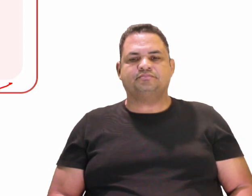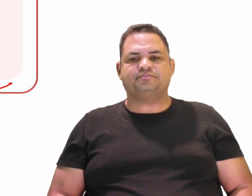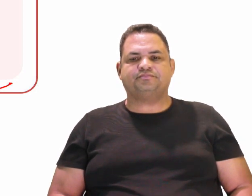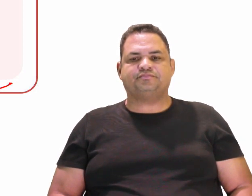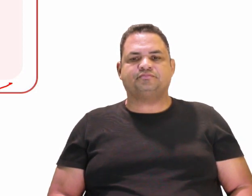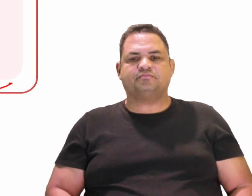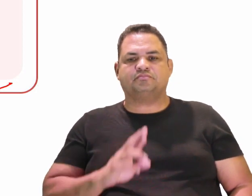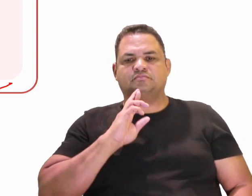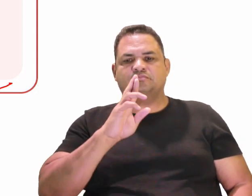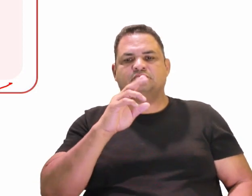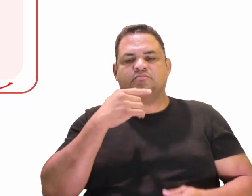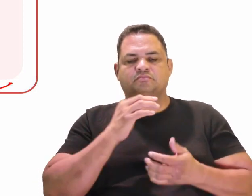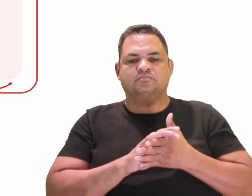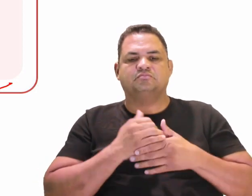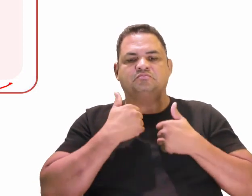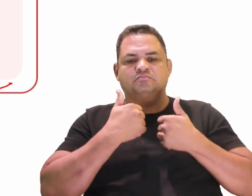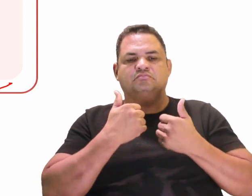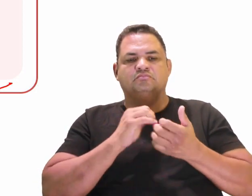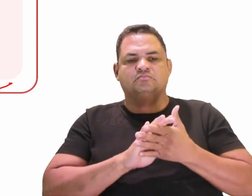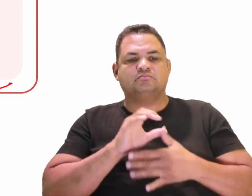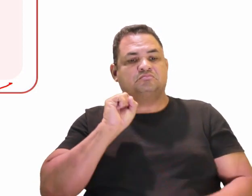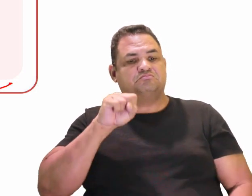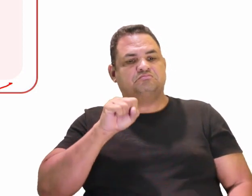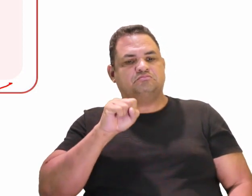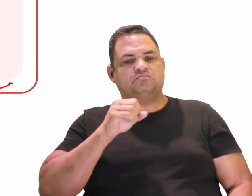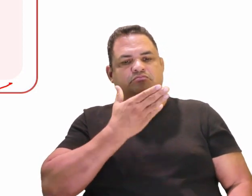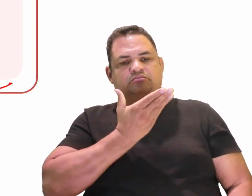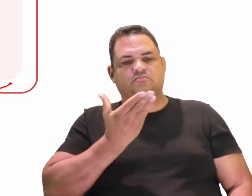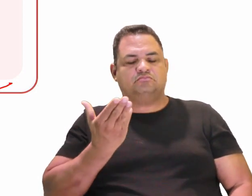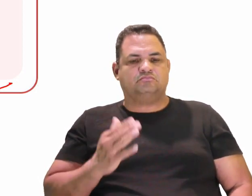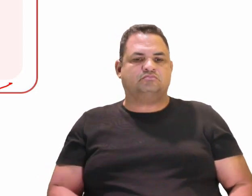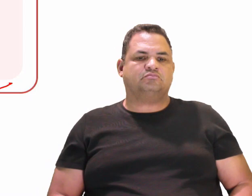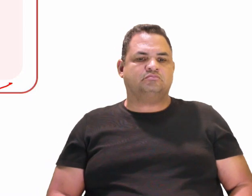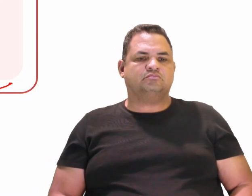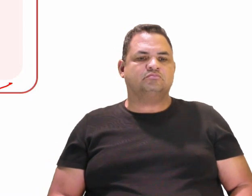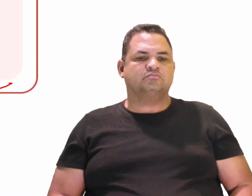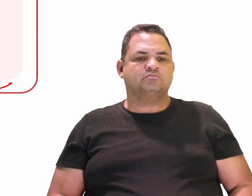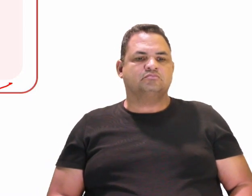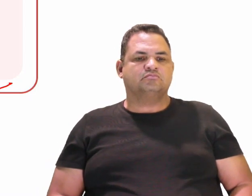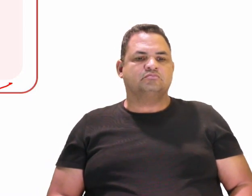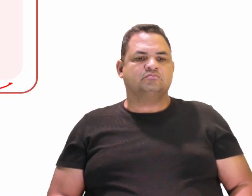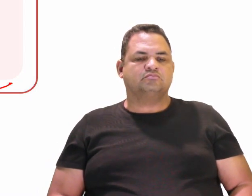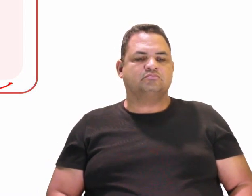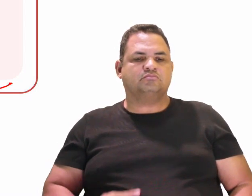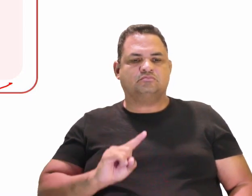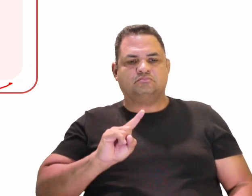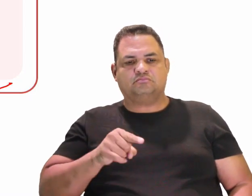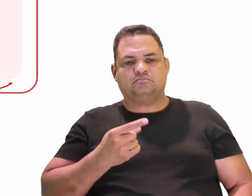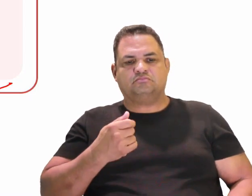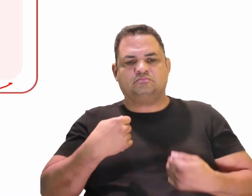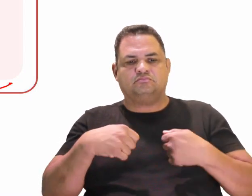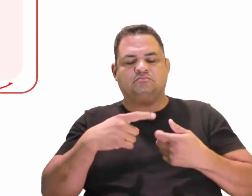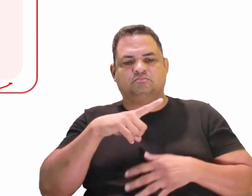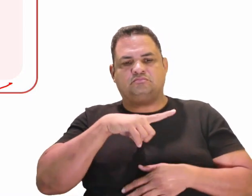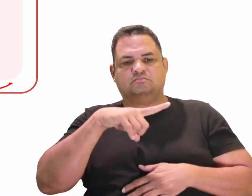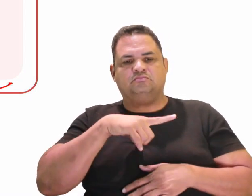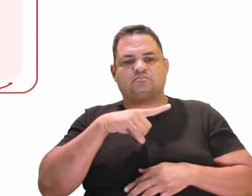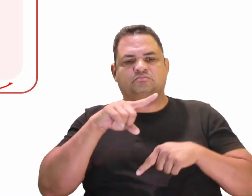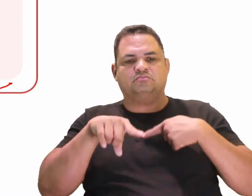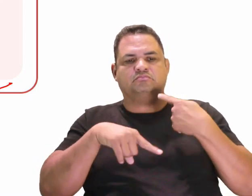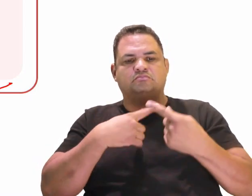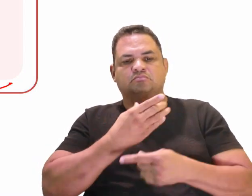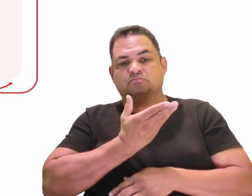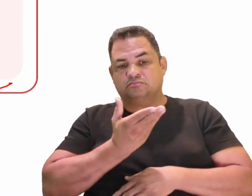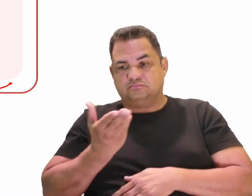answers, respostas positivas, você vai usar o yes na frente, essa vírgula para fins de escrita, ela precisa vir. Logo em seguida,